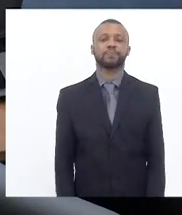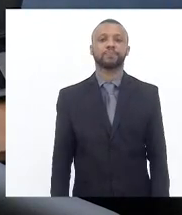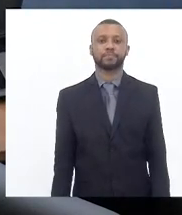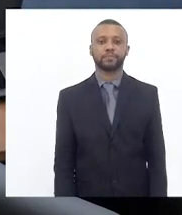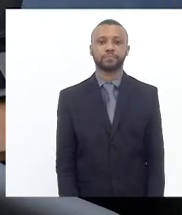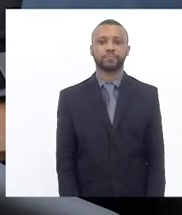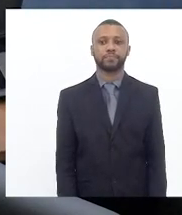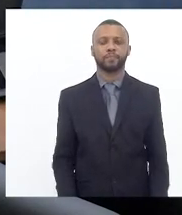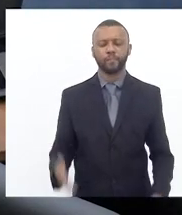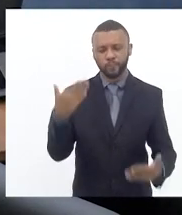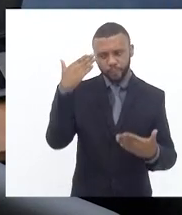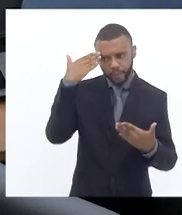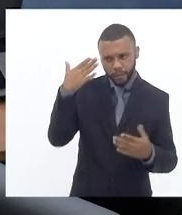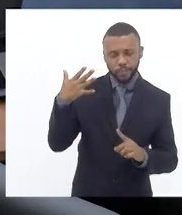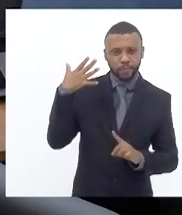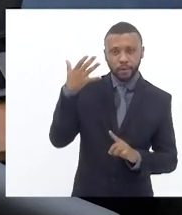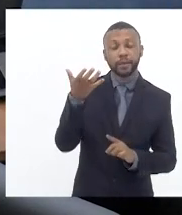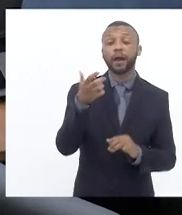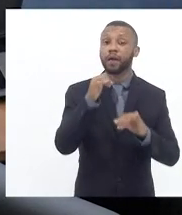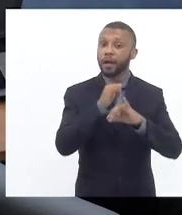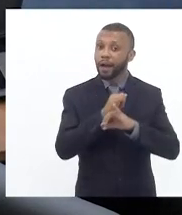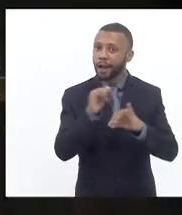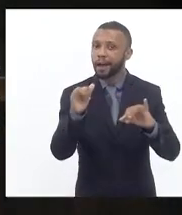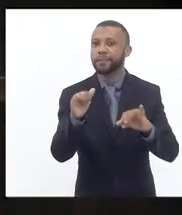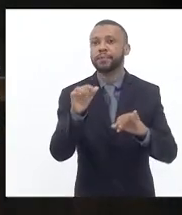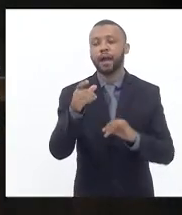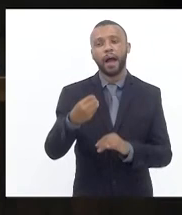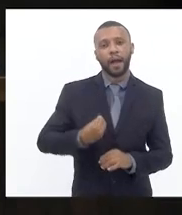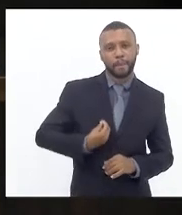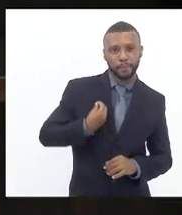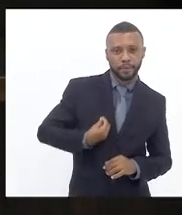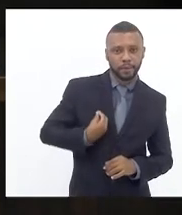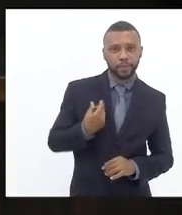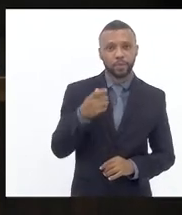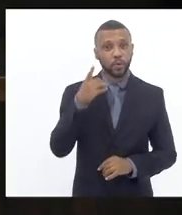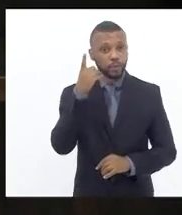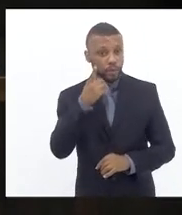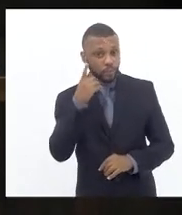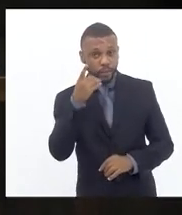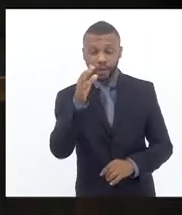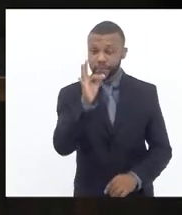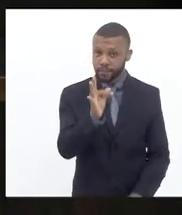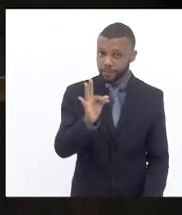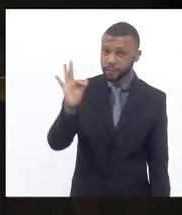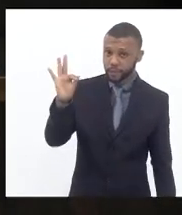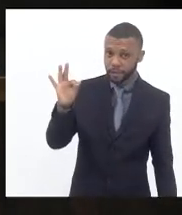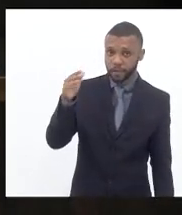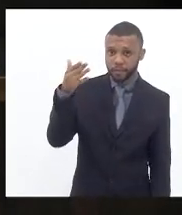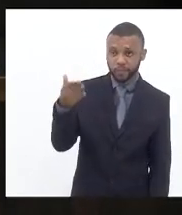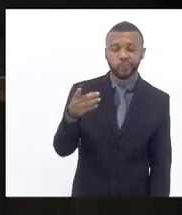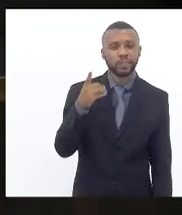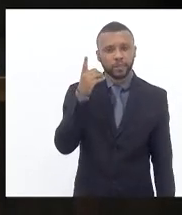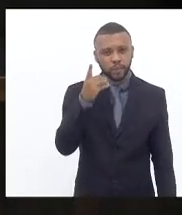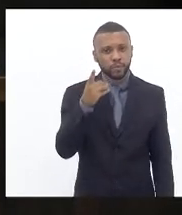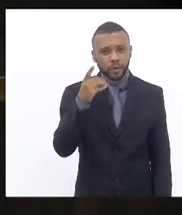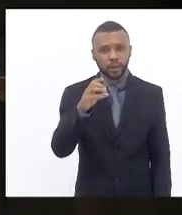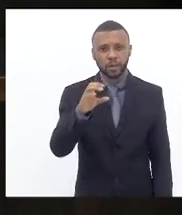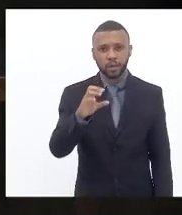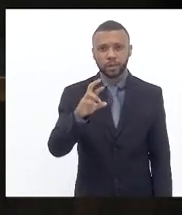obrigado pela palavra quero registrar a presença suas excelências deputados federais deputada